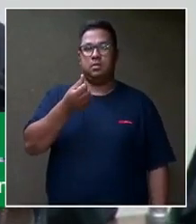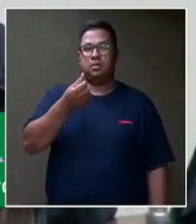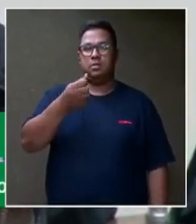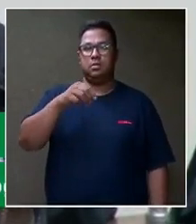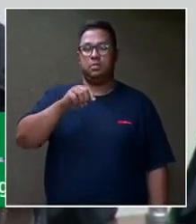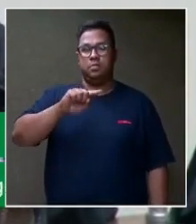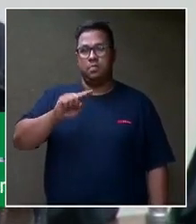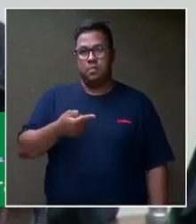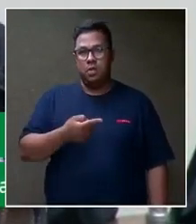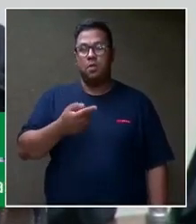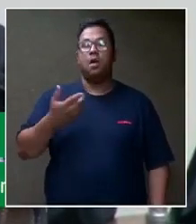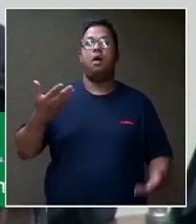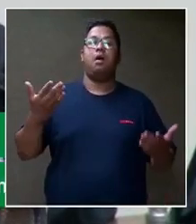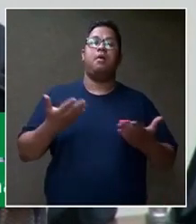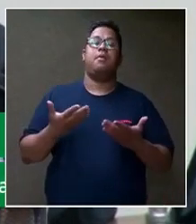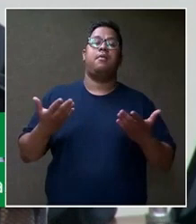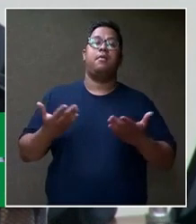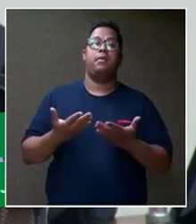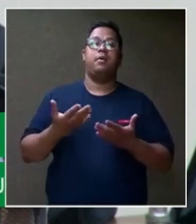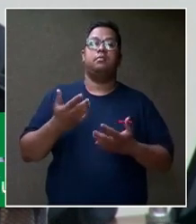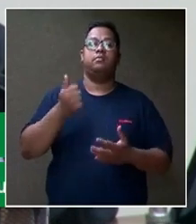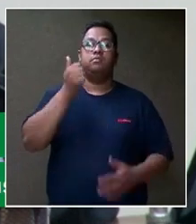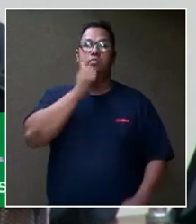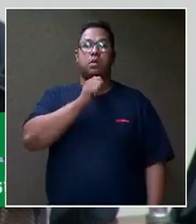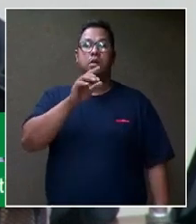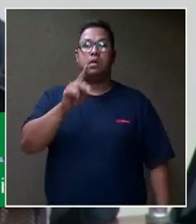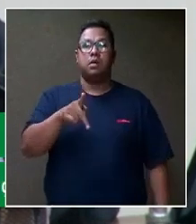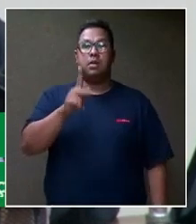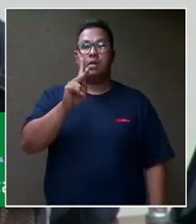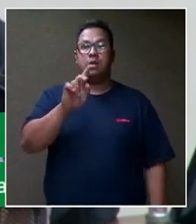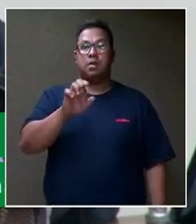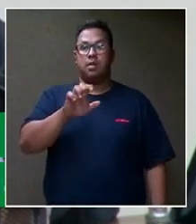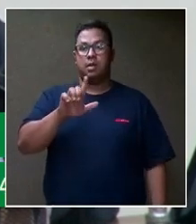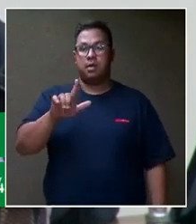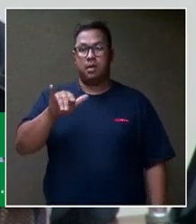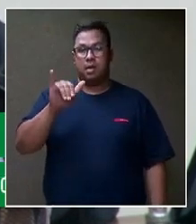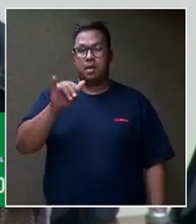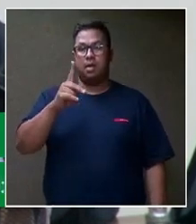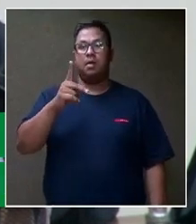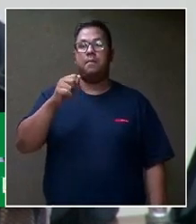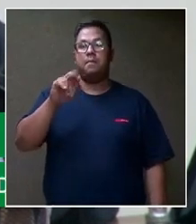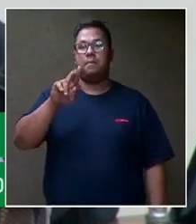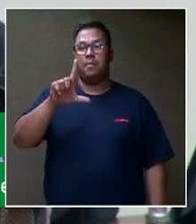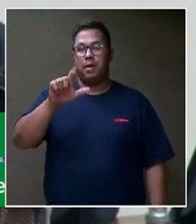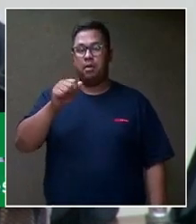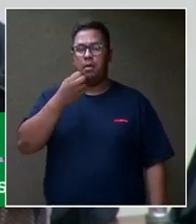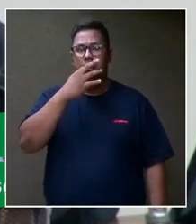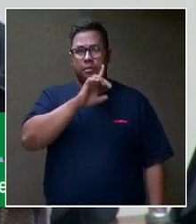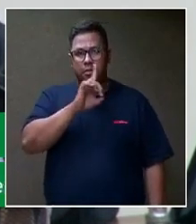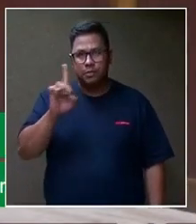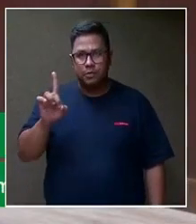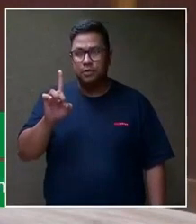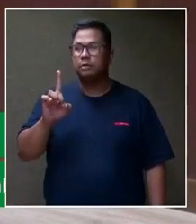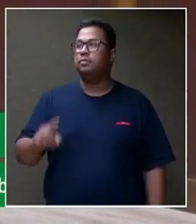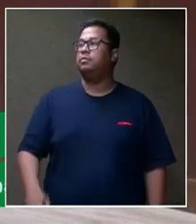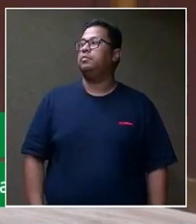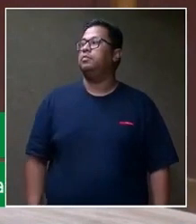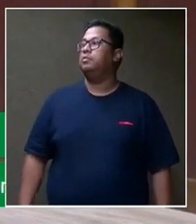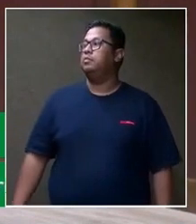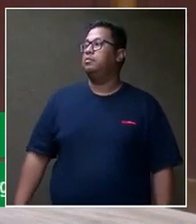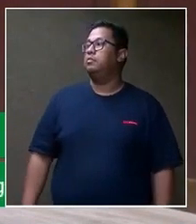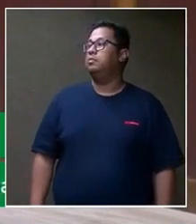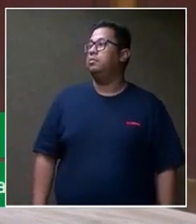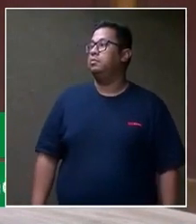36.714/2018, passo a ouvir a senhora Kelly Paula de Moraes. Bom dia, Kelly. Bom dia.